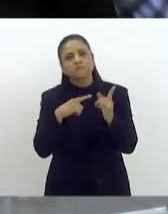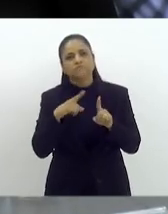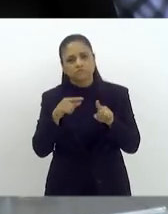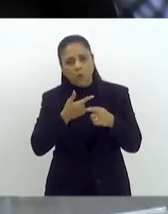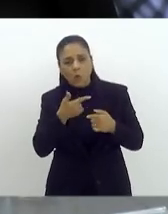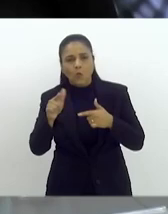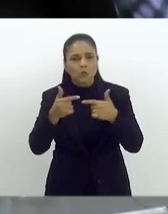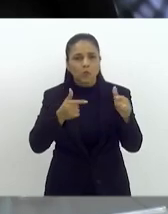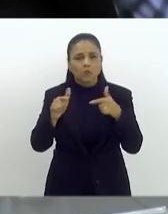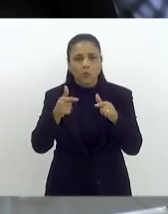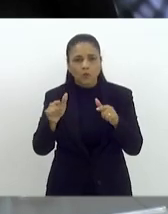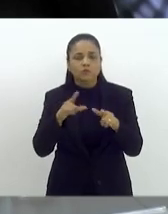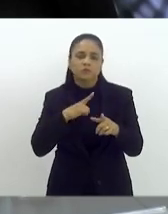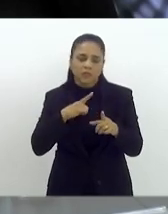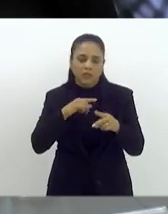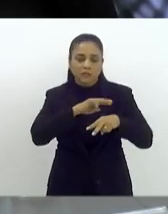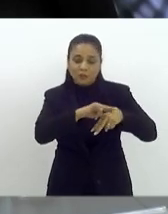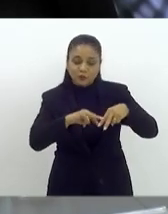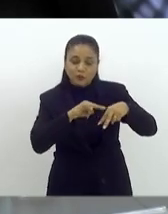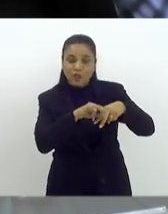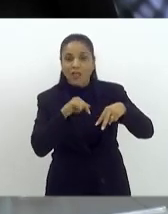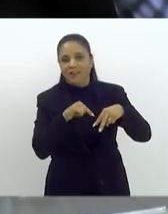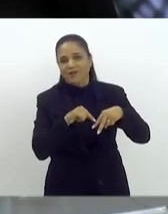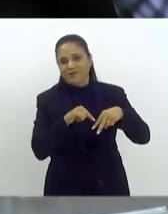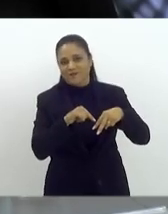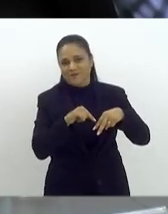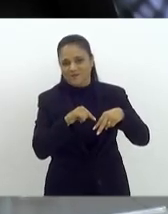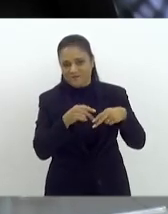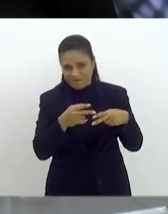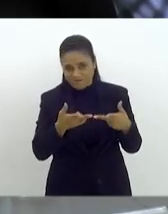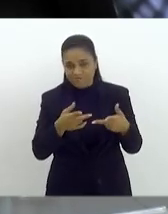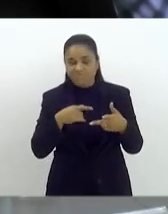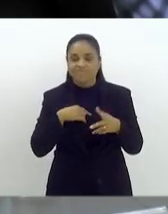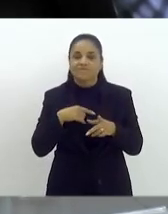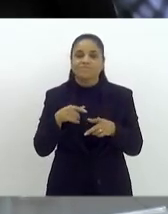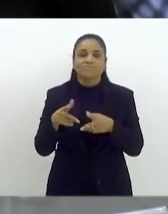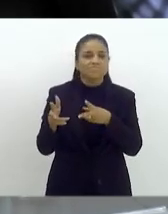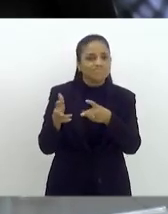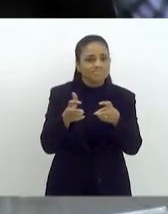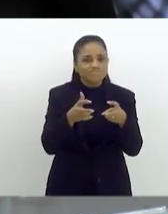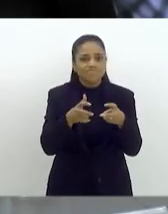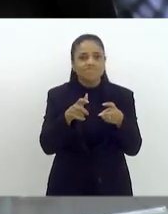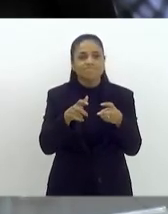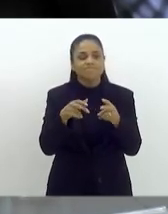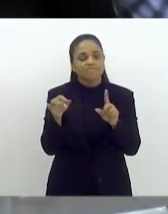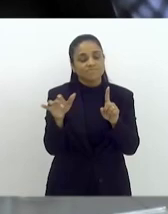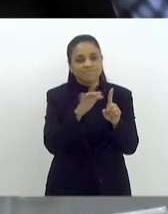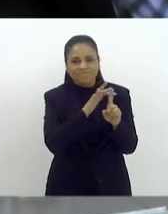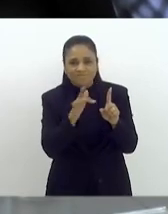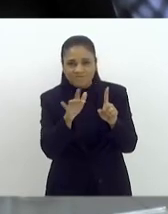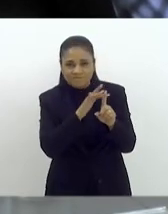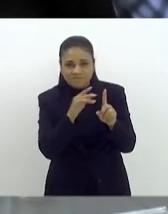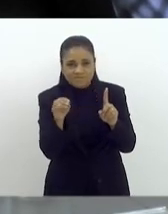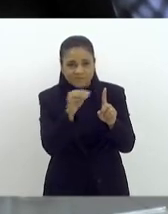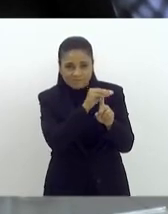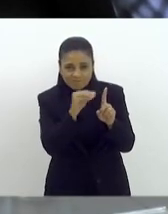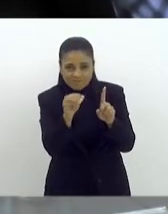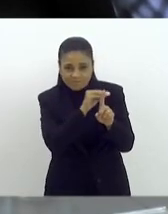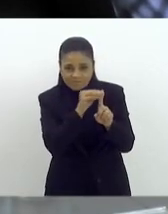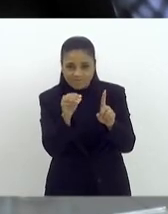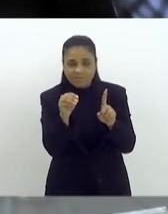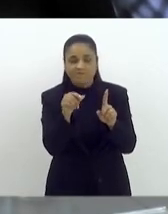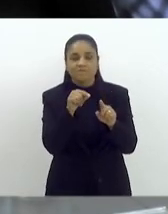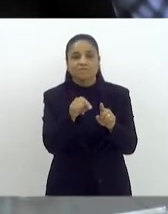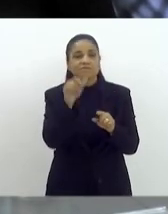sobrepõem a questão do gênero Então a gente vai ver que mais ainda a situação de vulnerabilidade dessas mulheres quando